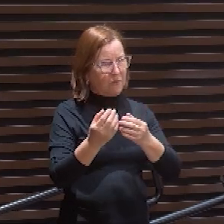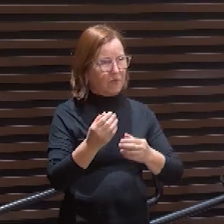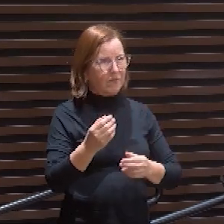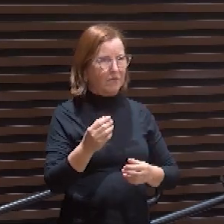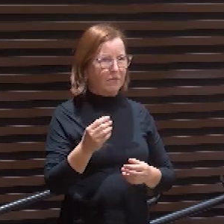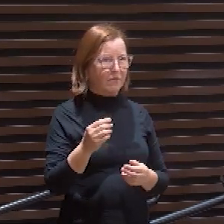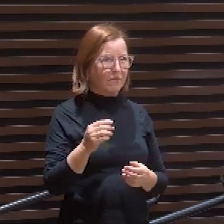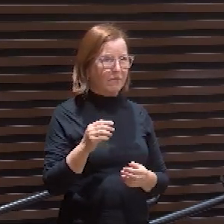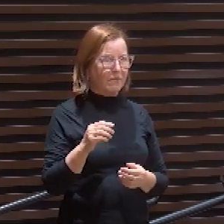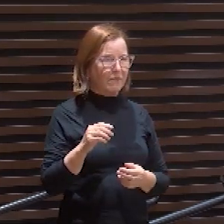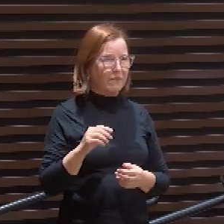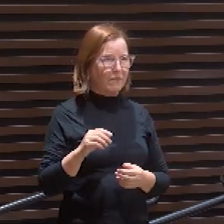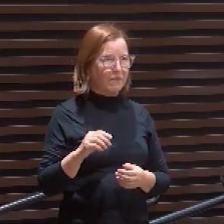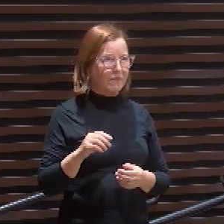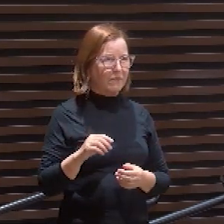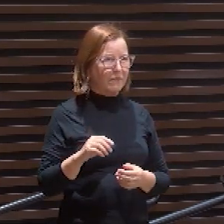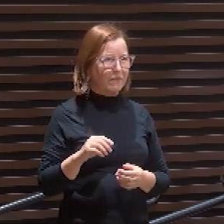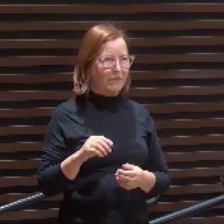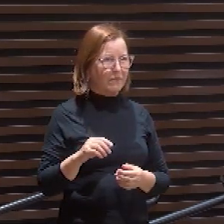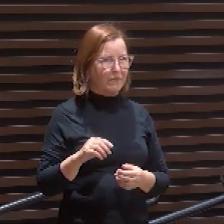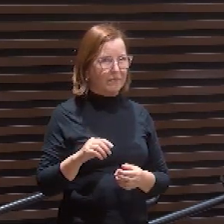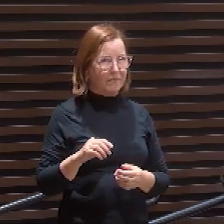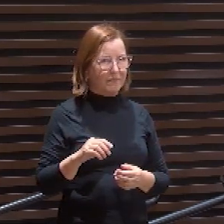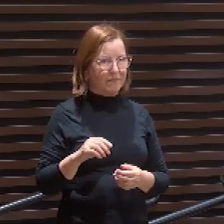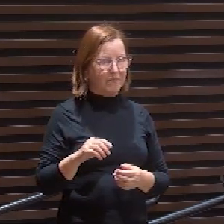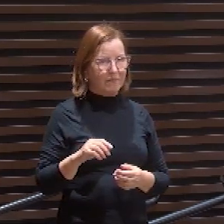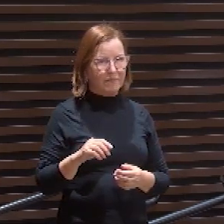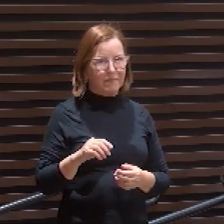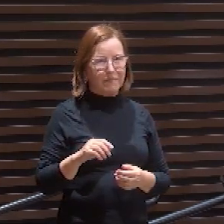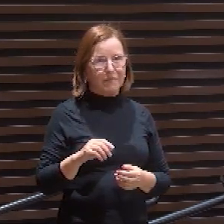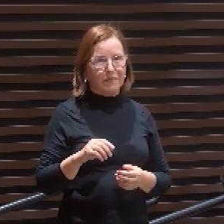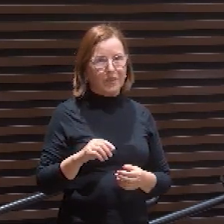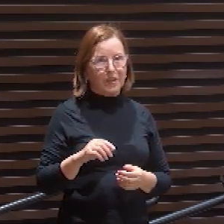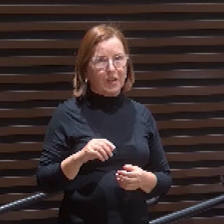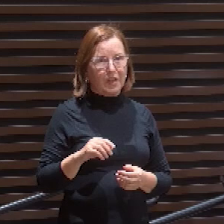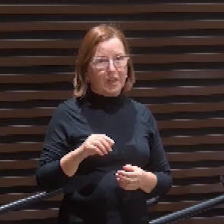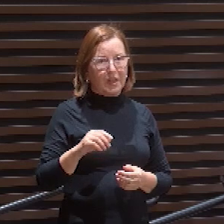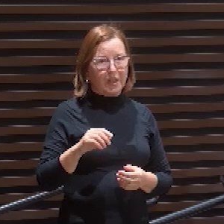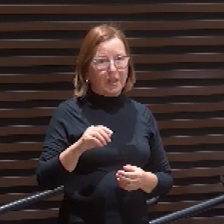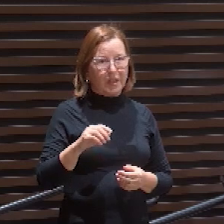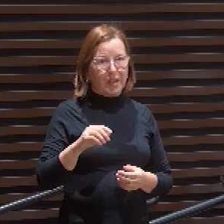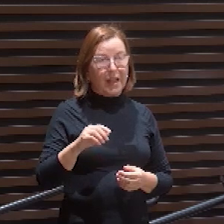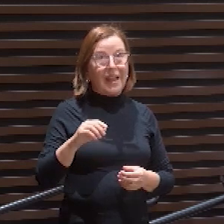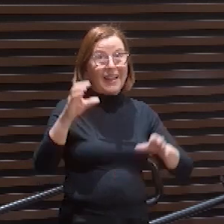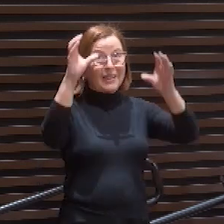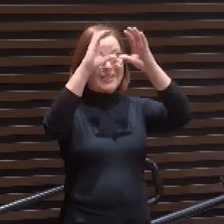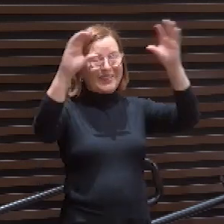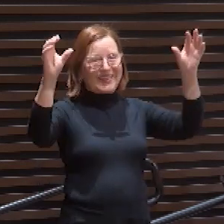nenhuma ação dele. O fogo desceu do céu.